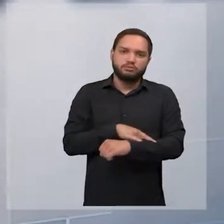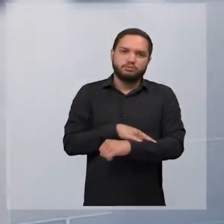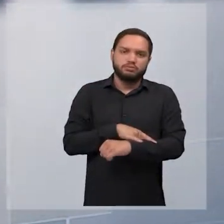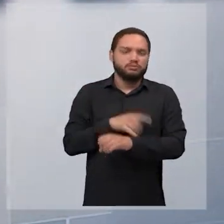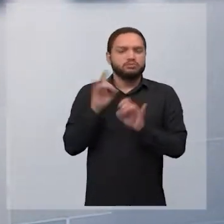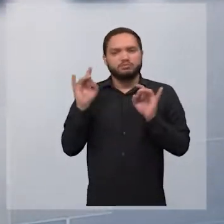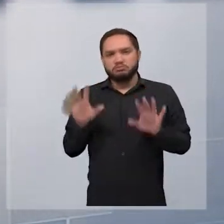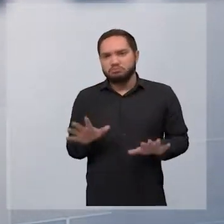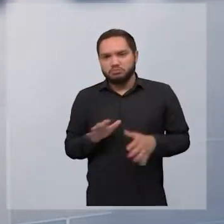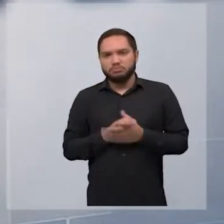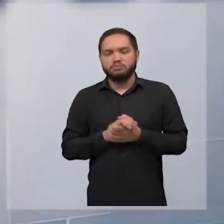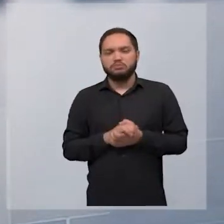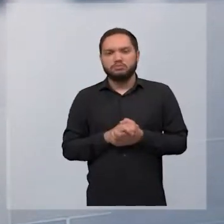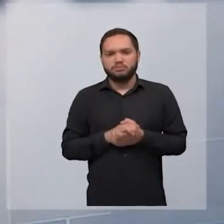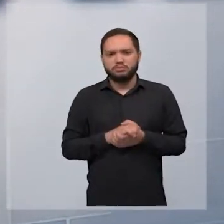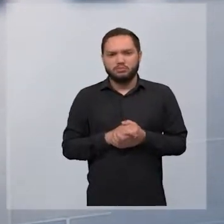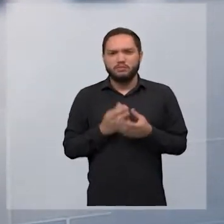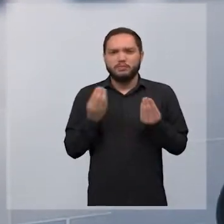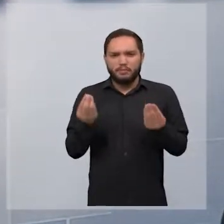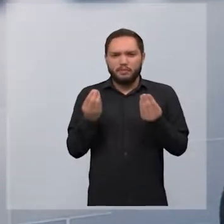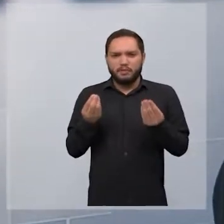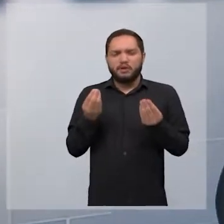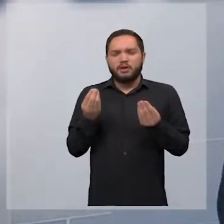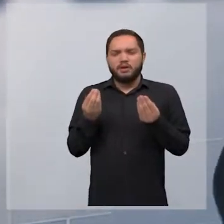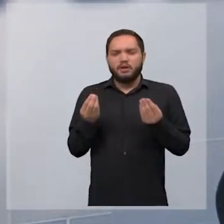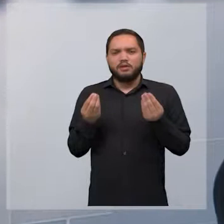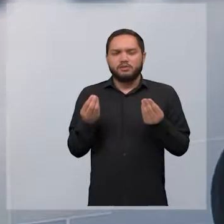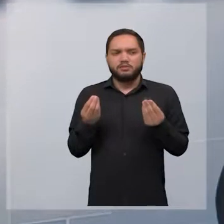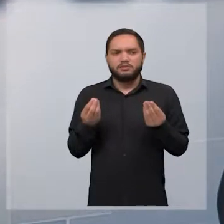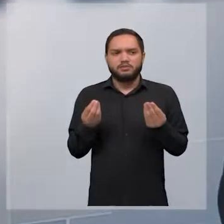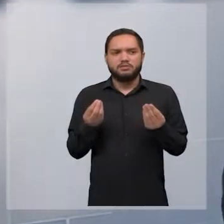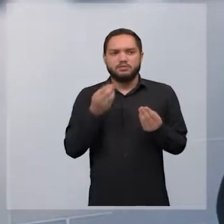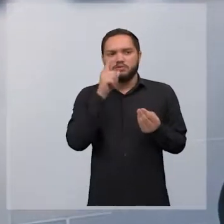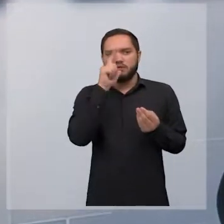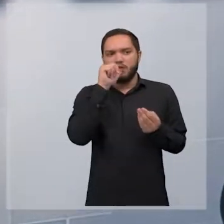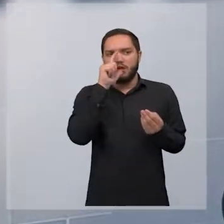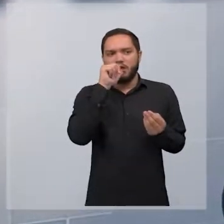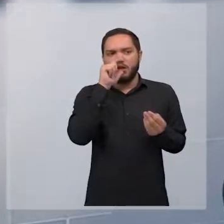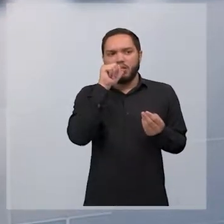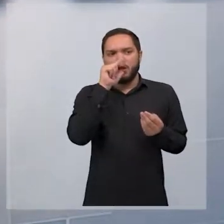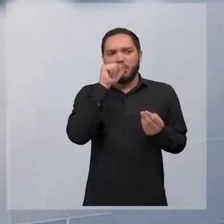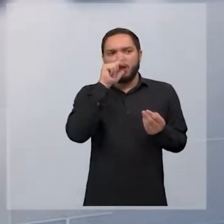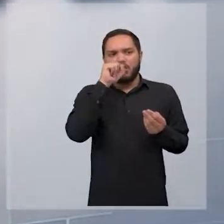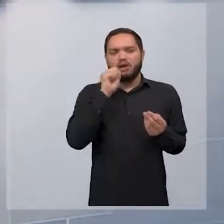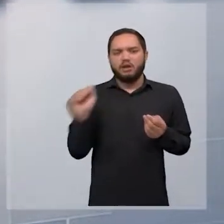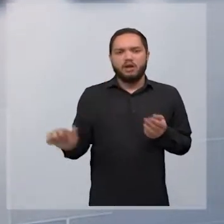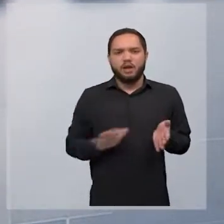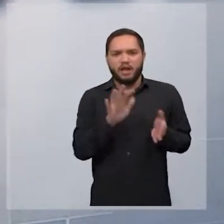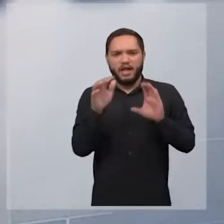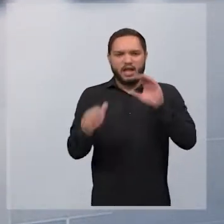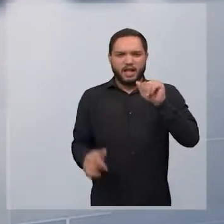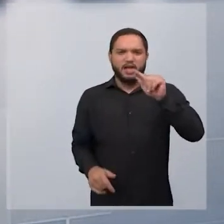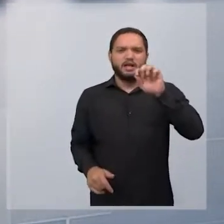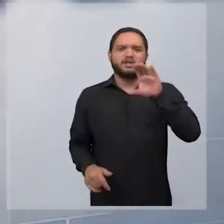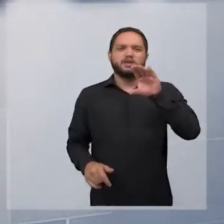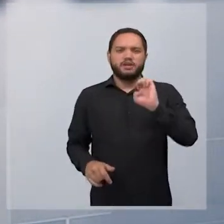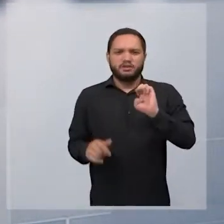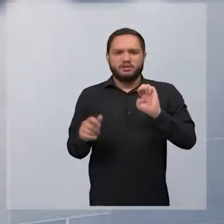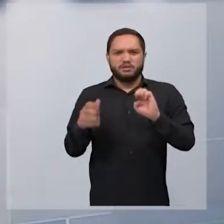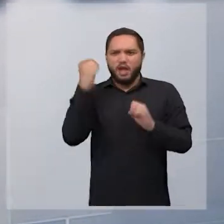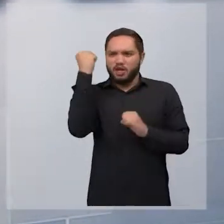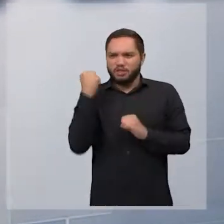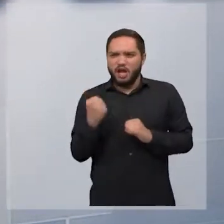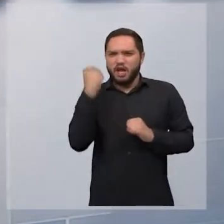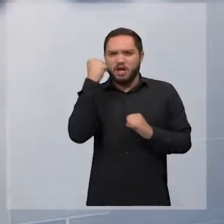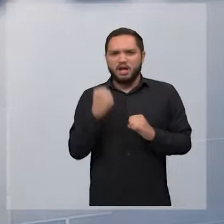Tem sentido captar água boa, tratada, a um custo caro, para dar descarga? Foi o que acontece